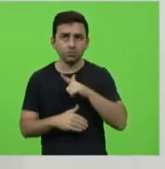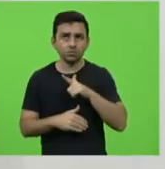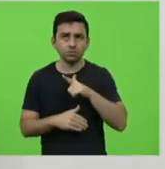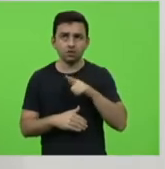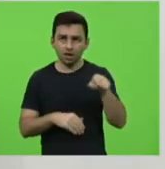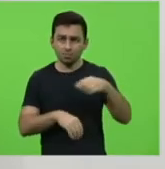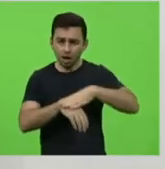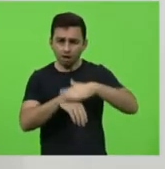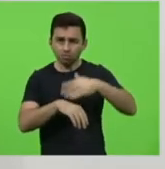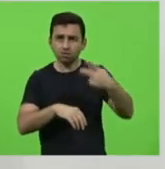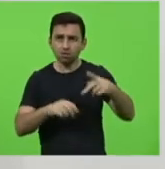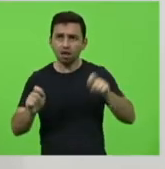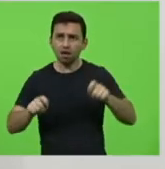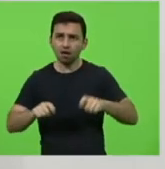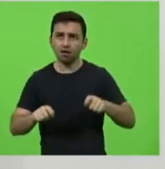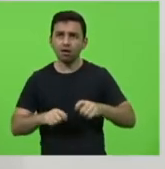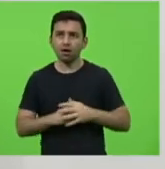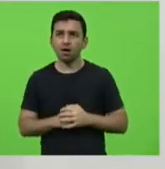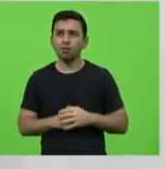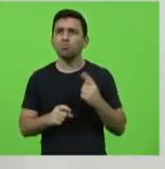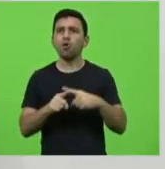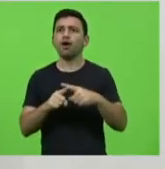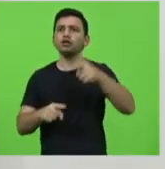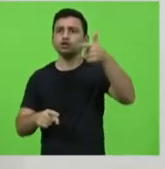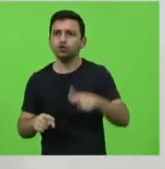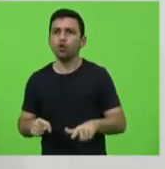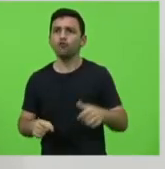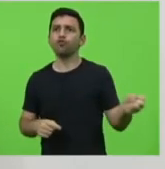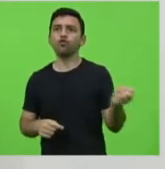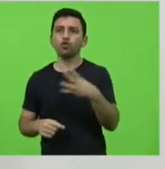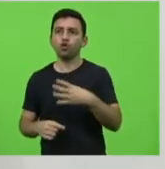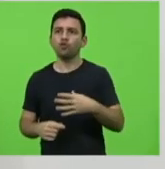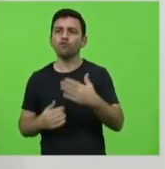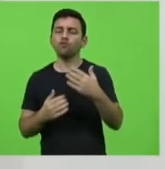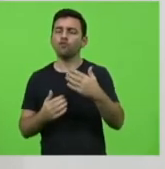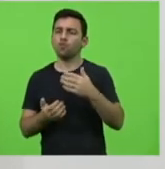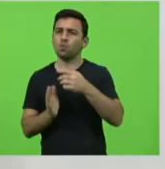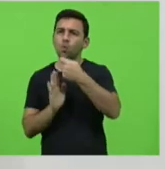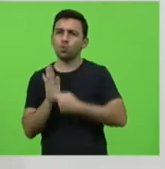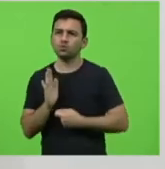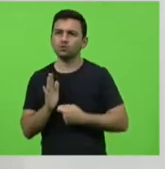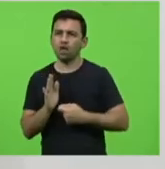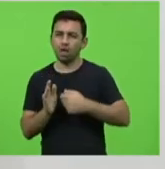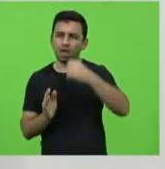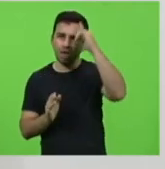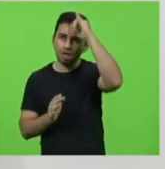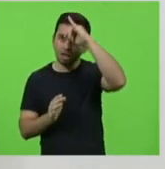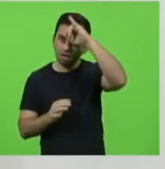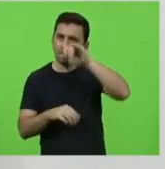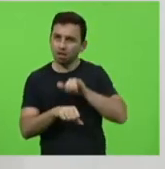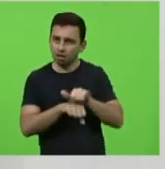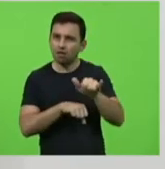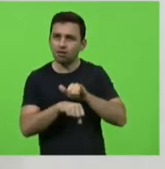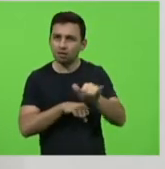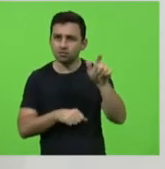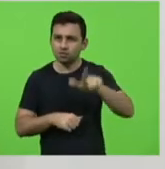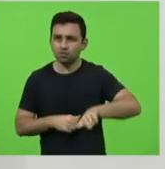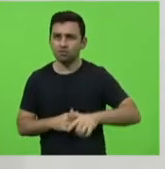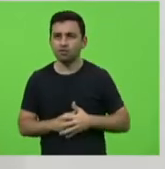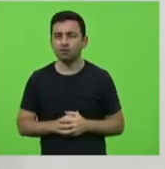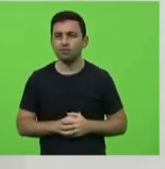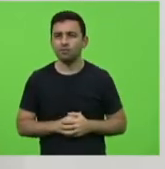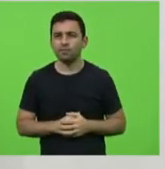aptos. Agora, para que fazer um novo concurso? Para iludir de novo as pessoas? Para fazer com